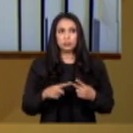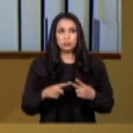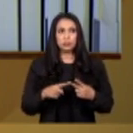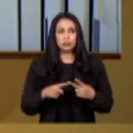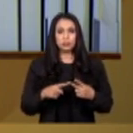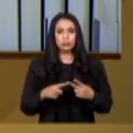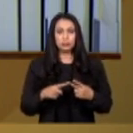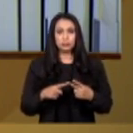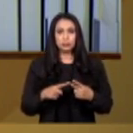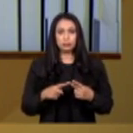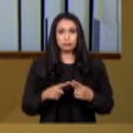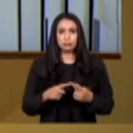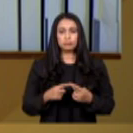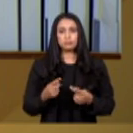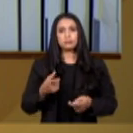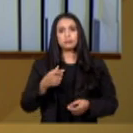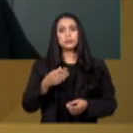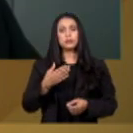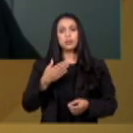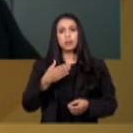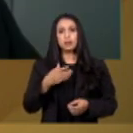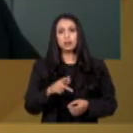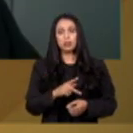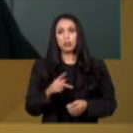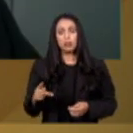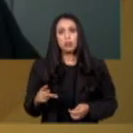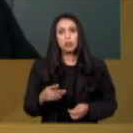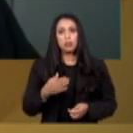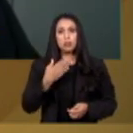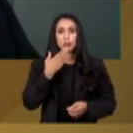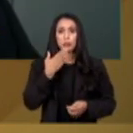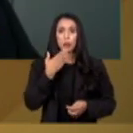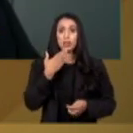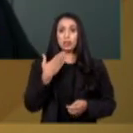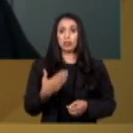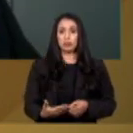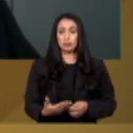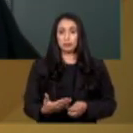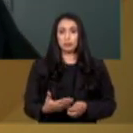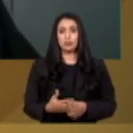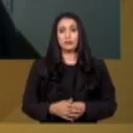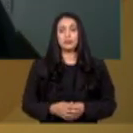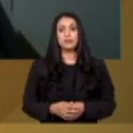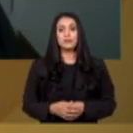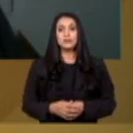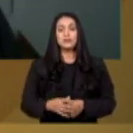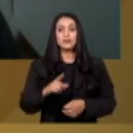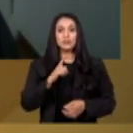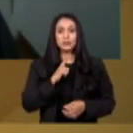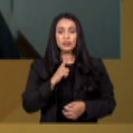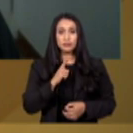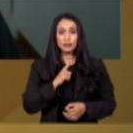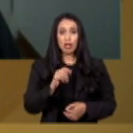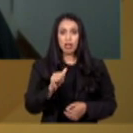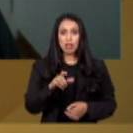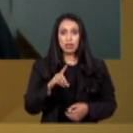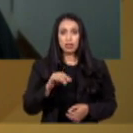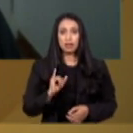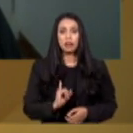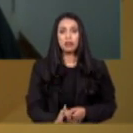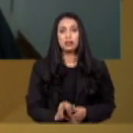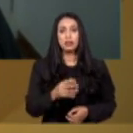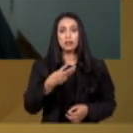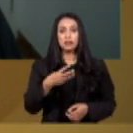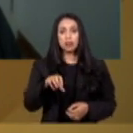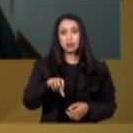é exatamente um rosto 11 um super para abrir